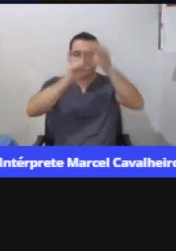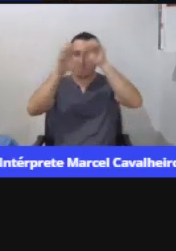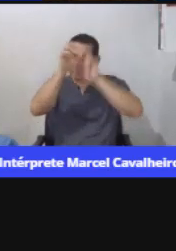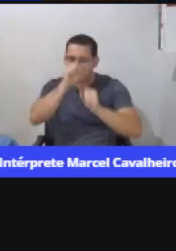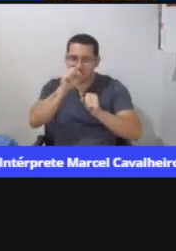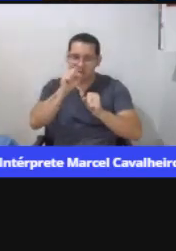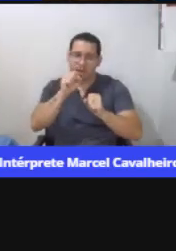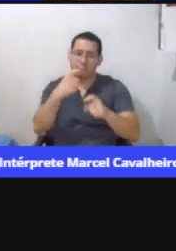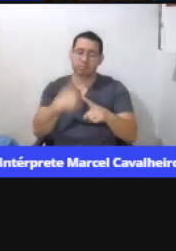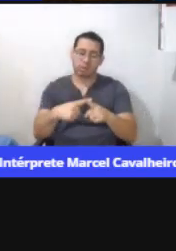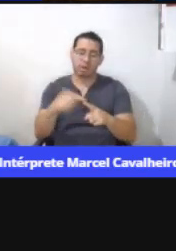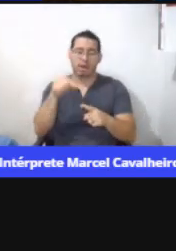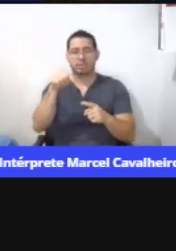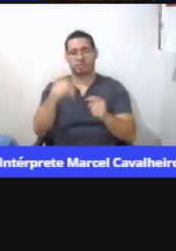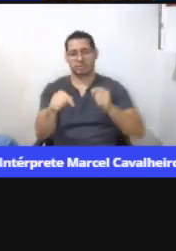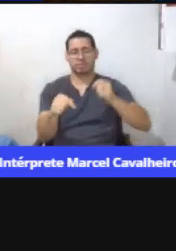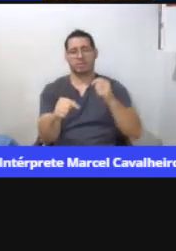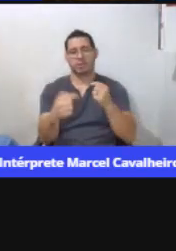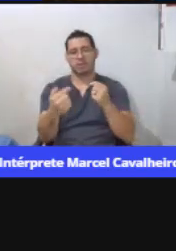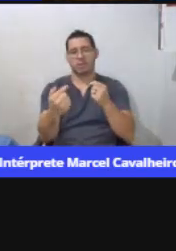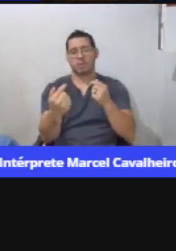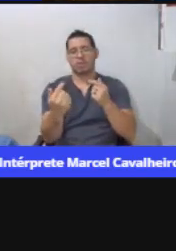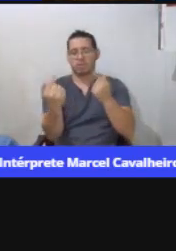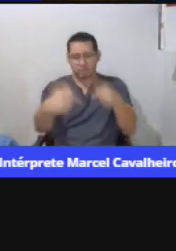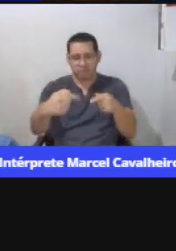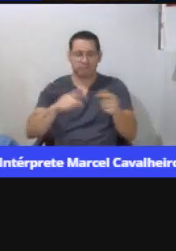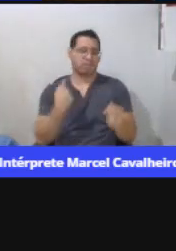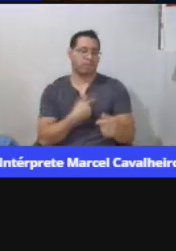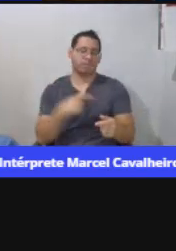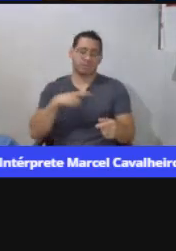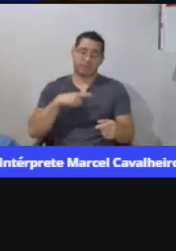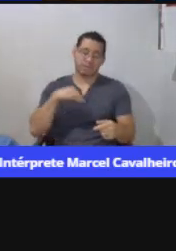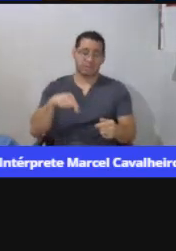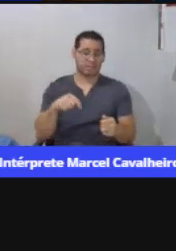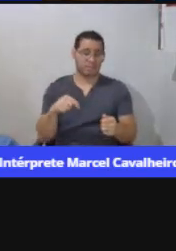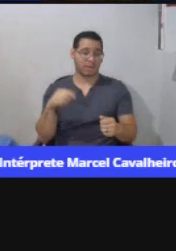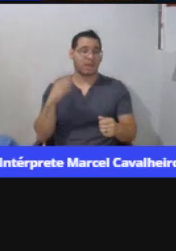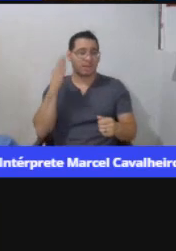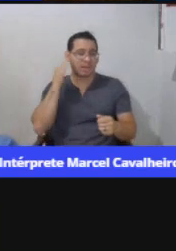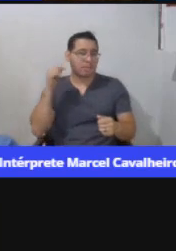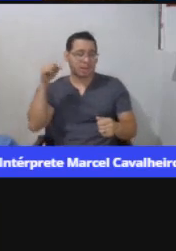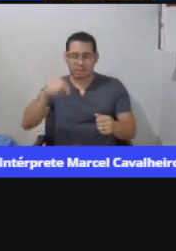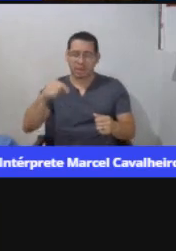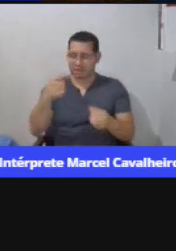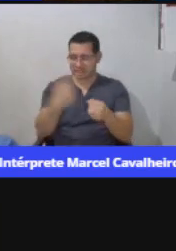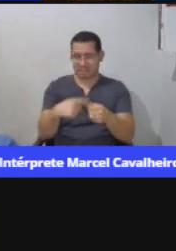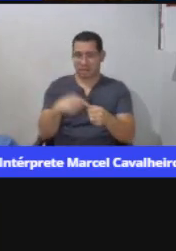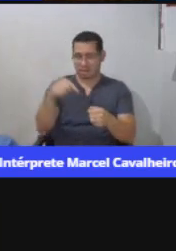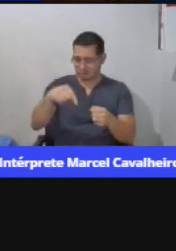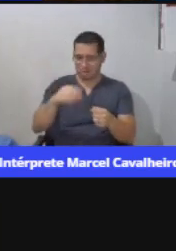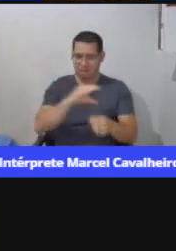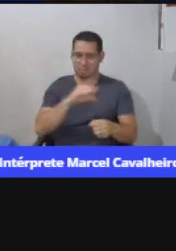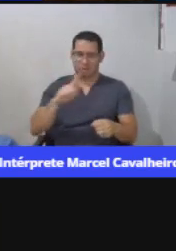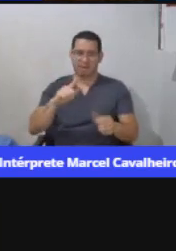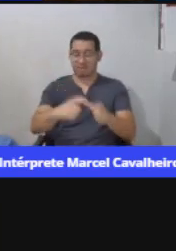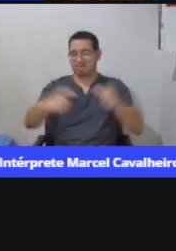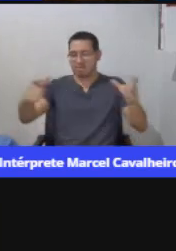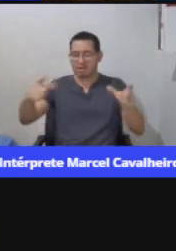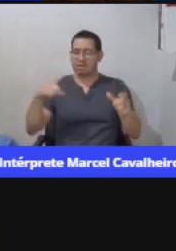dos desafios logísticos que nós temos, né? Nós sabemos que a nossa cidade é muito grande, nós temos diversas